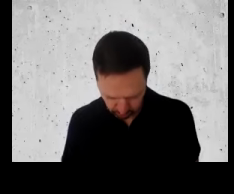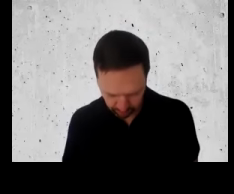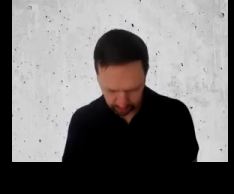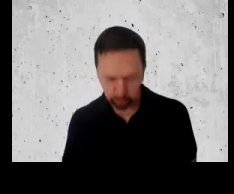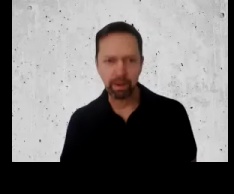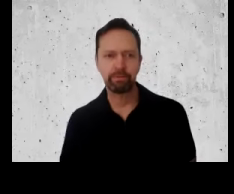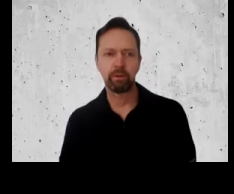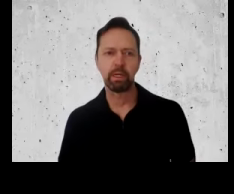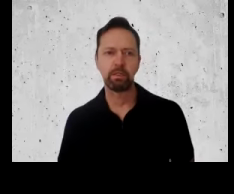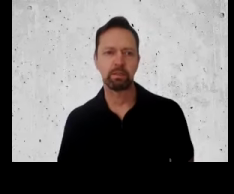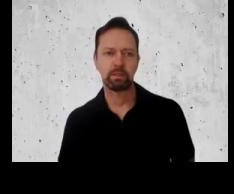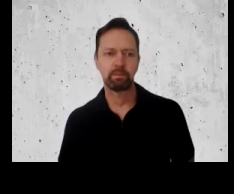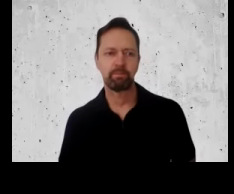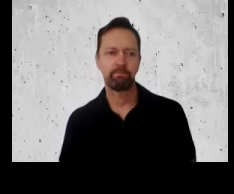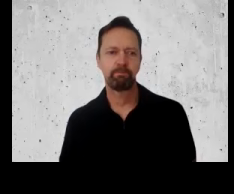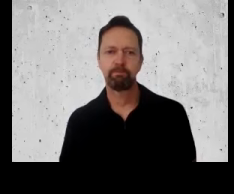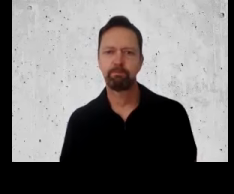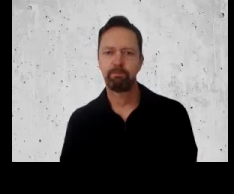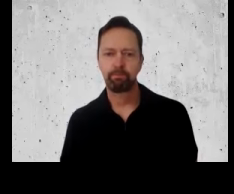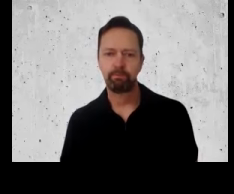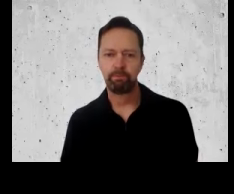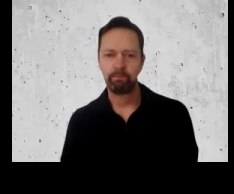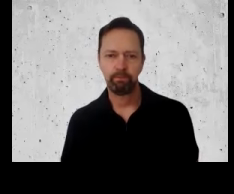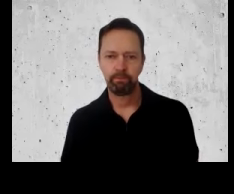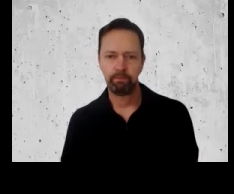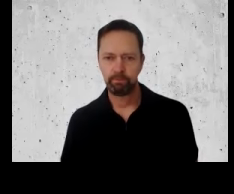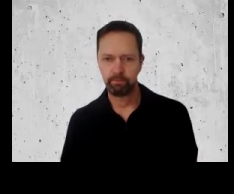Outro próximo, Bernardo Mafra Mendes.